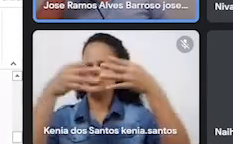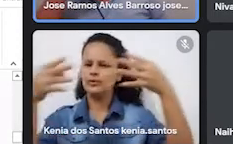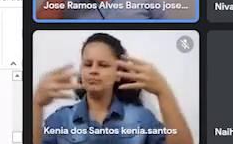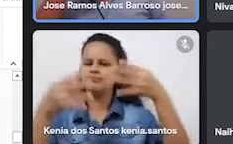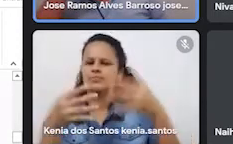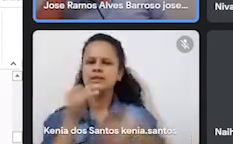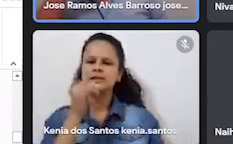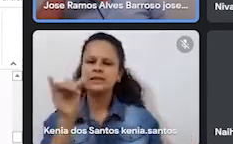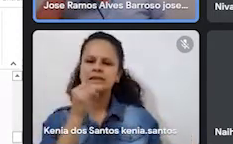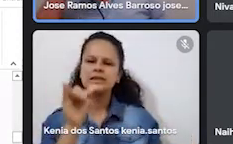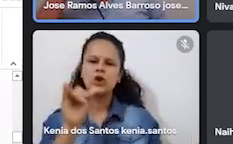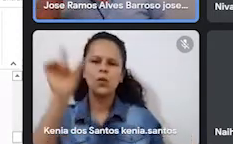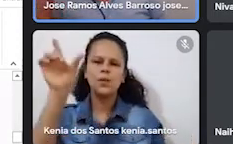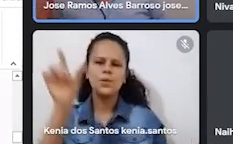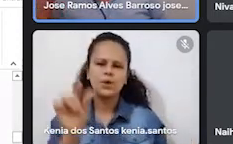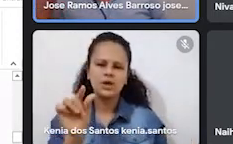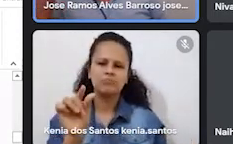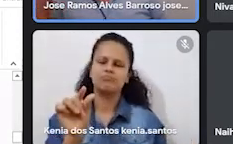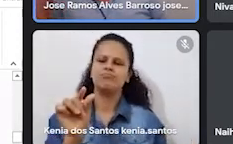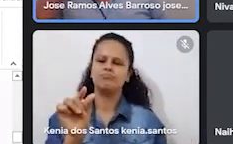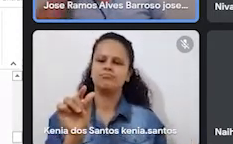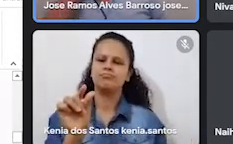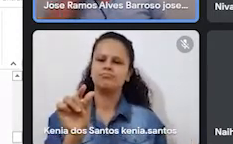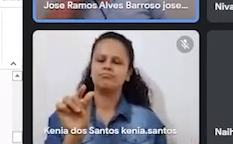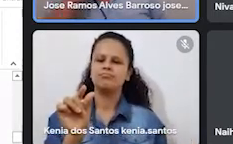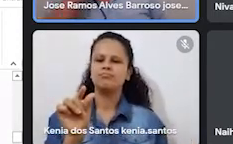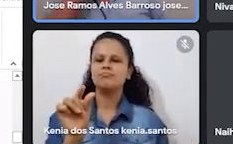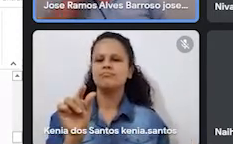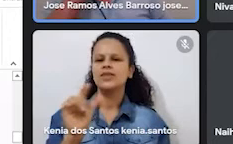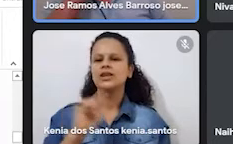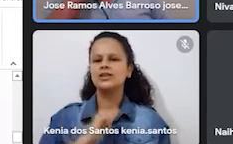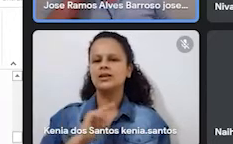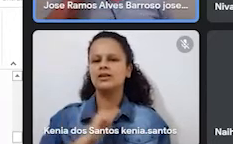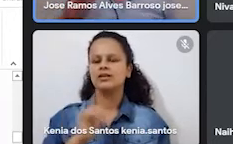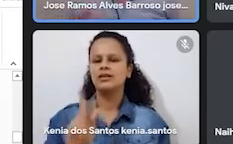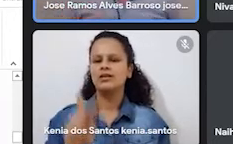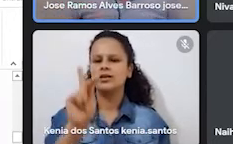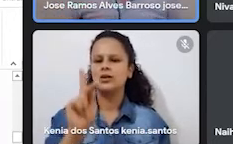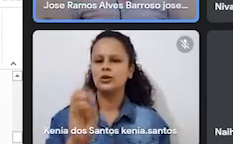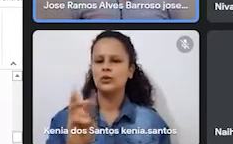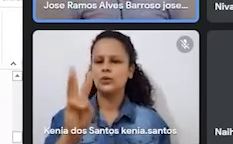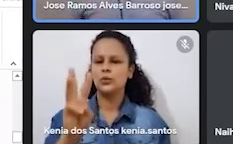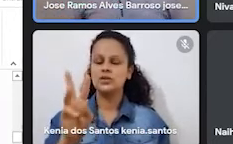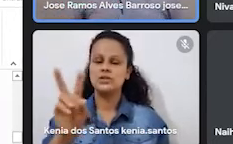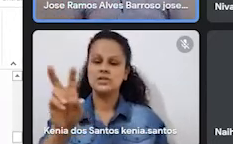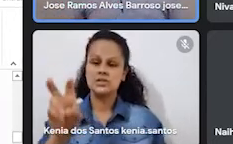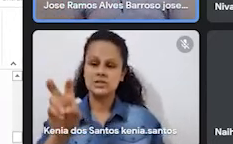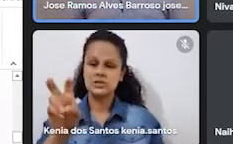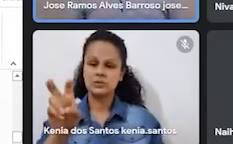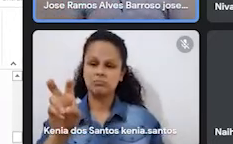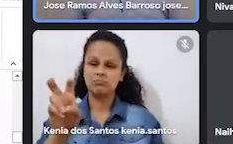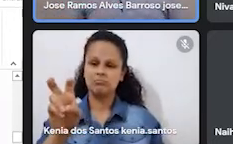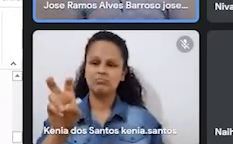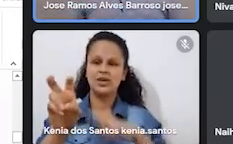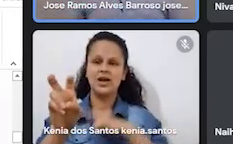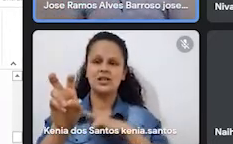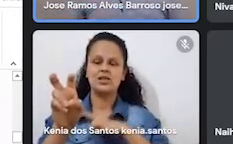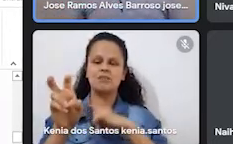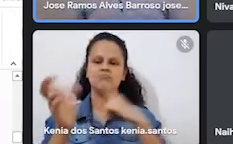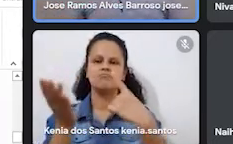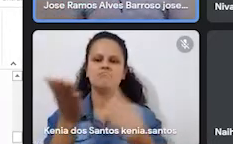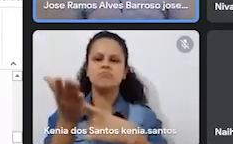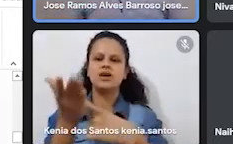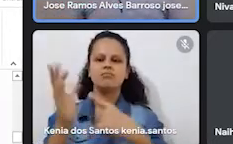passou de 5 kW, ela dá um arco.